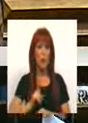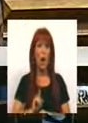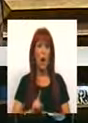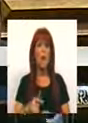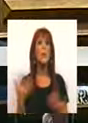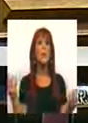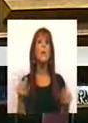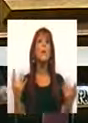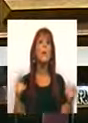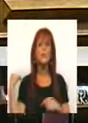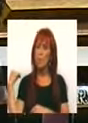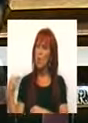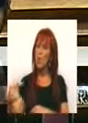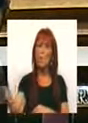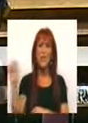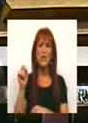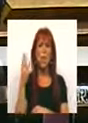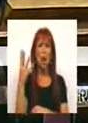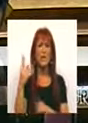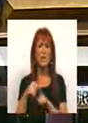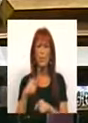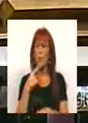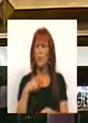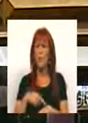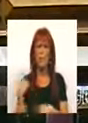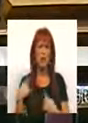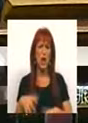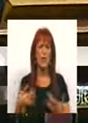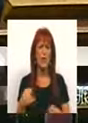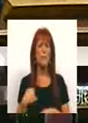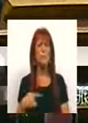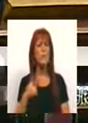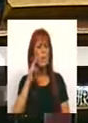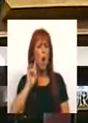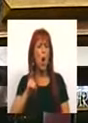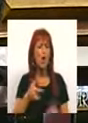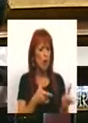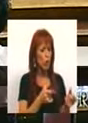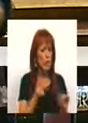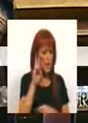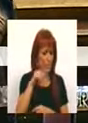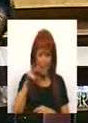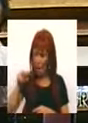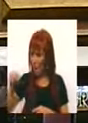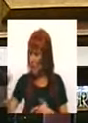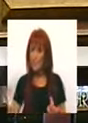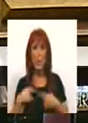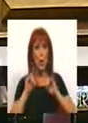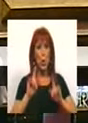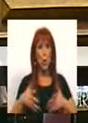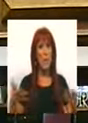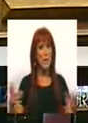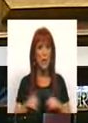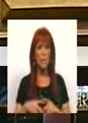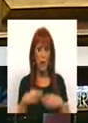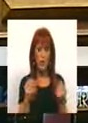e seguramente que ao longo destes 4 meses já teve mais do que tempo para tomar conhecimento dos dossiers e para começar